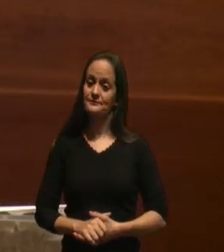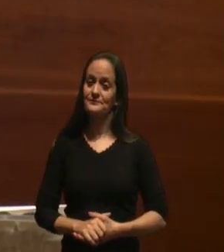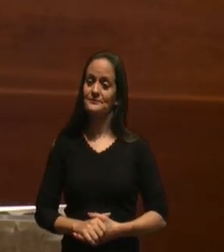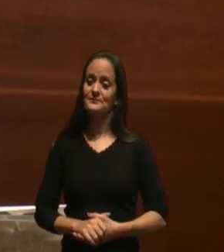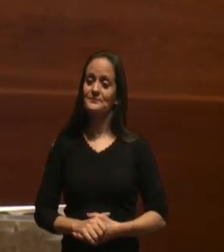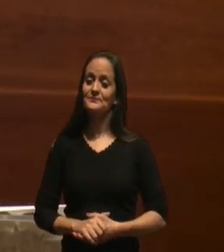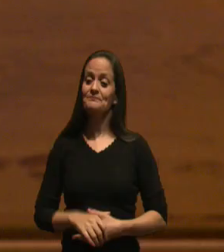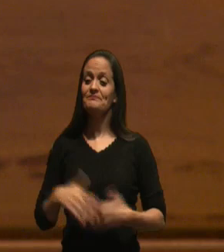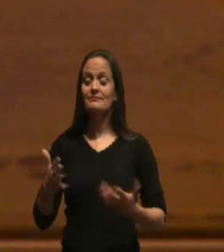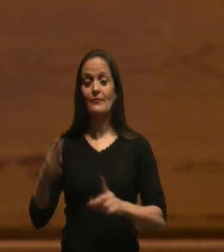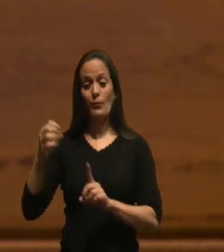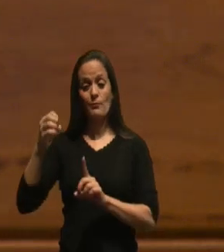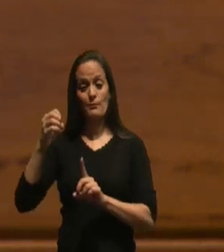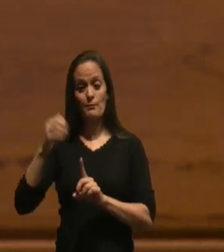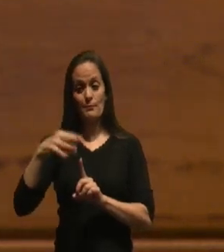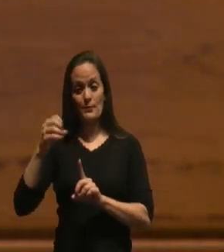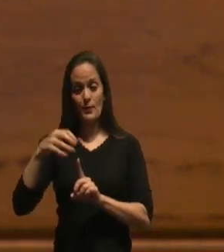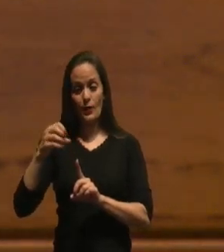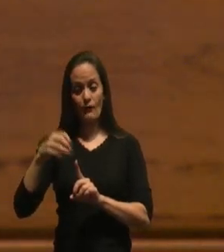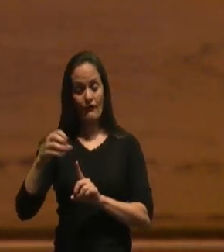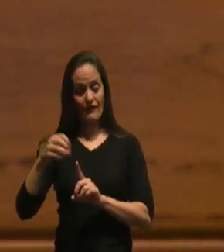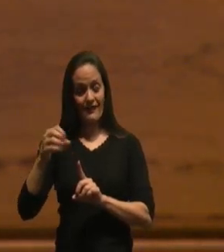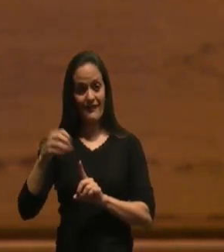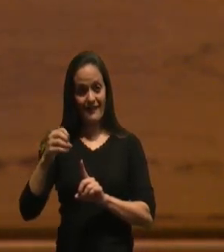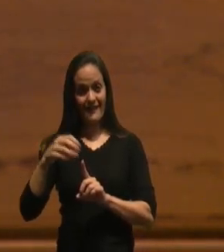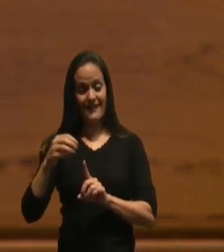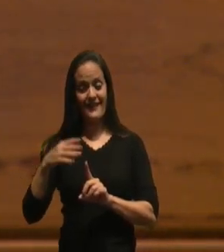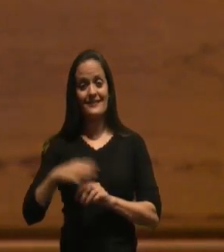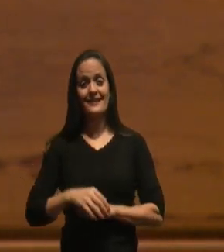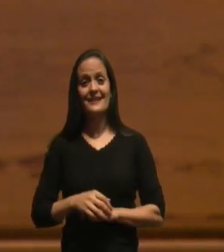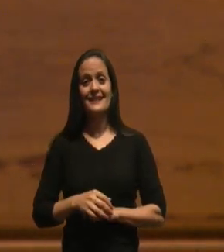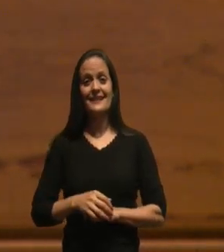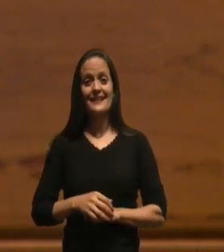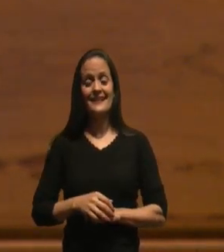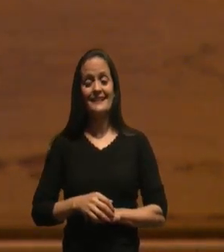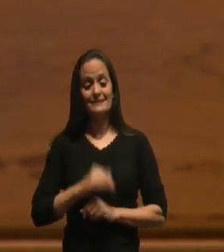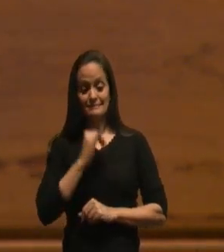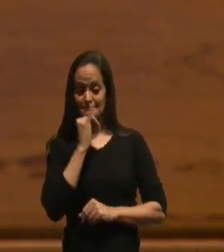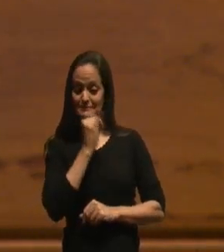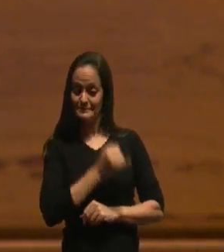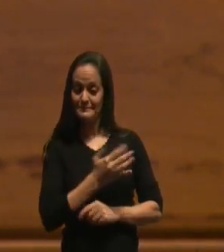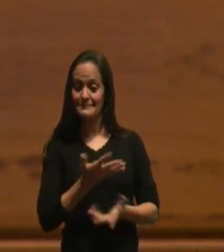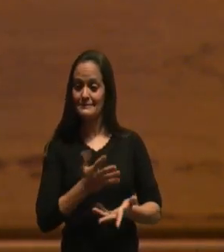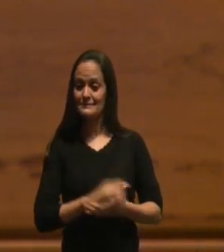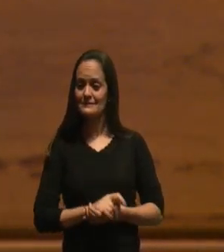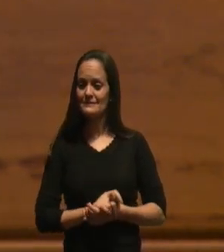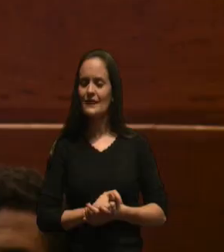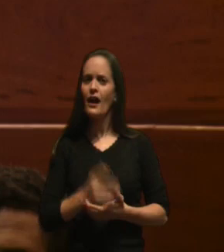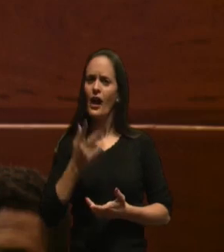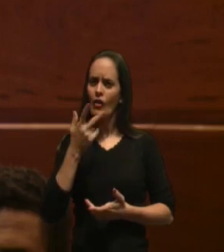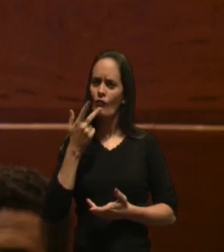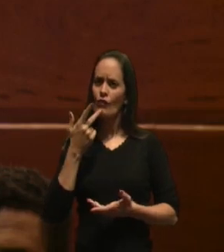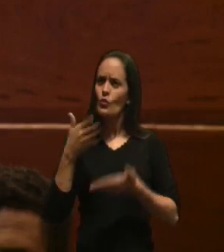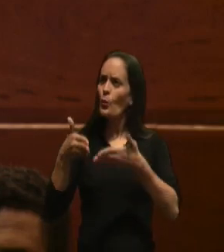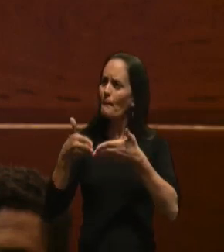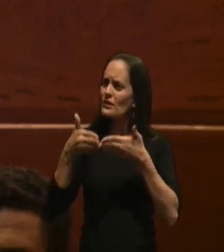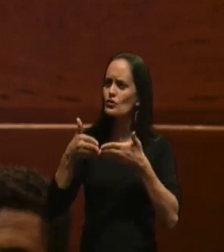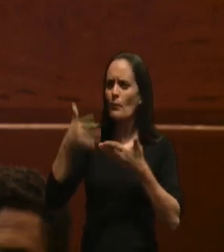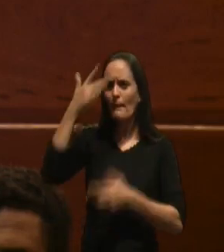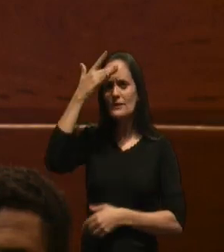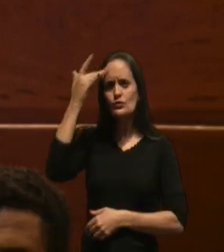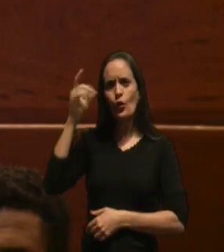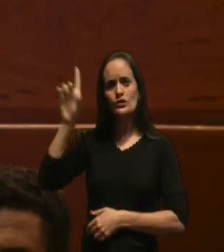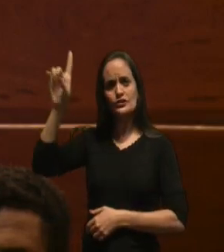E Micaías prosseguiu no discurso. É interessante que Josafá pediu para que o homem de Deus falasse as palavras de